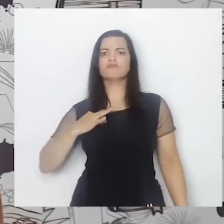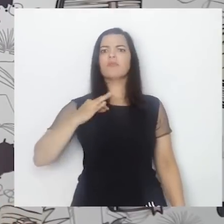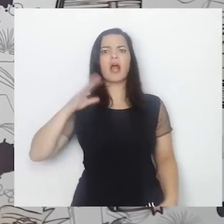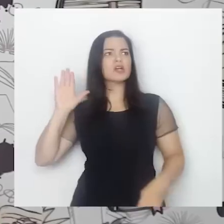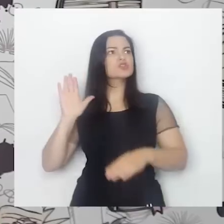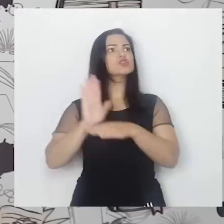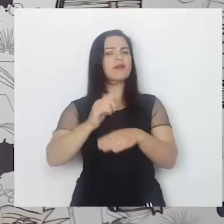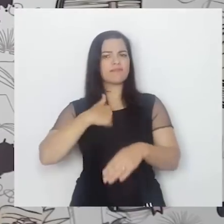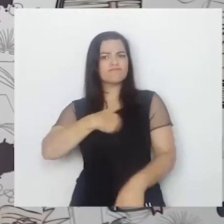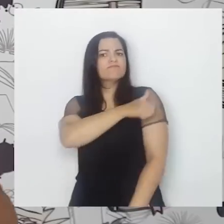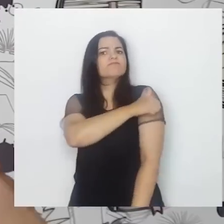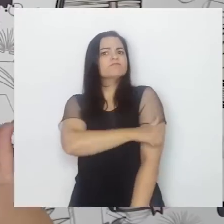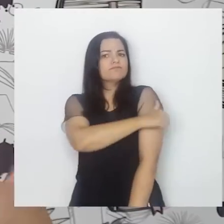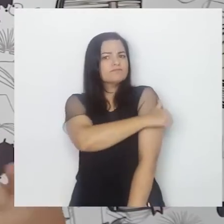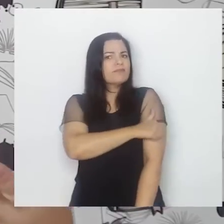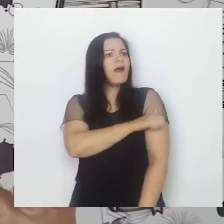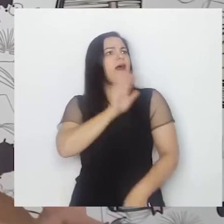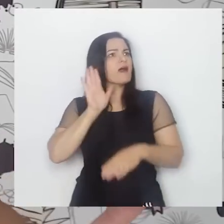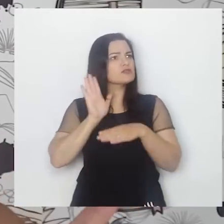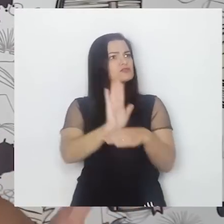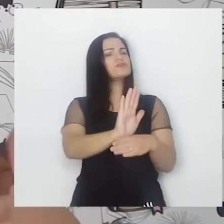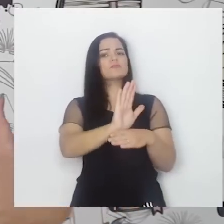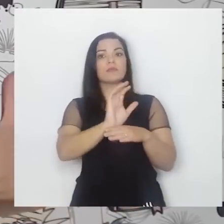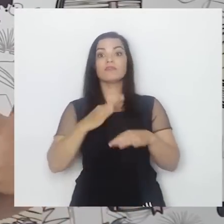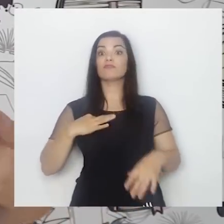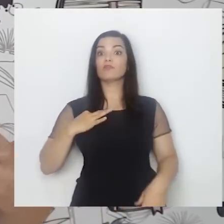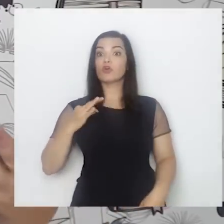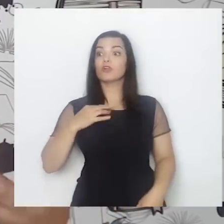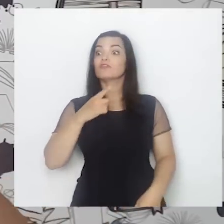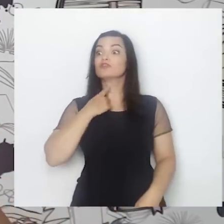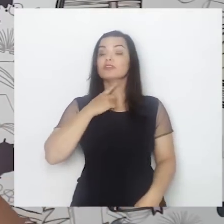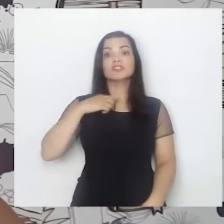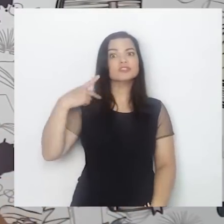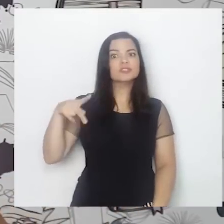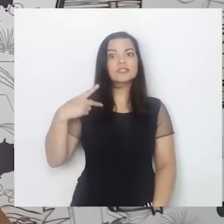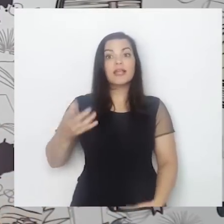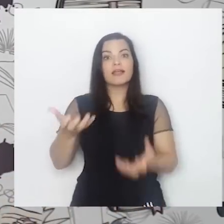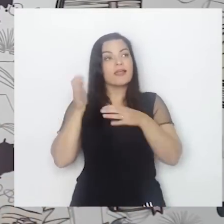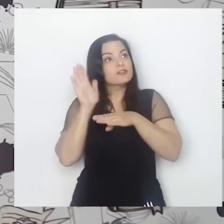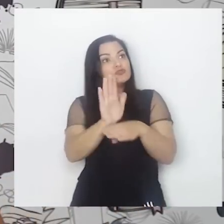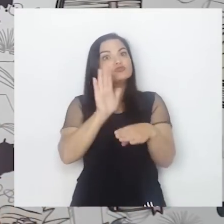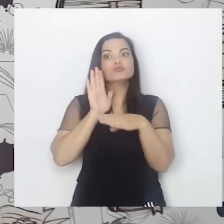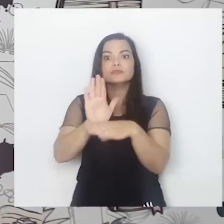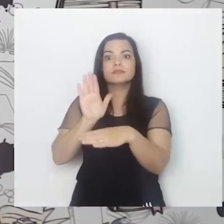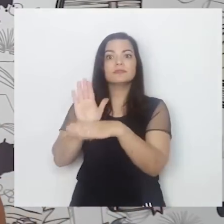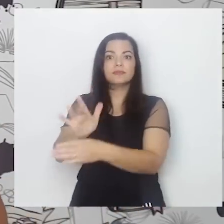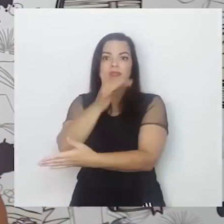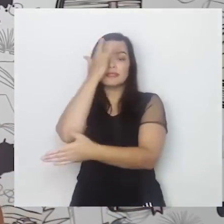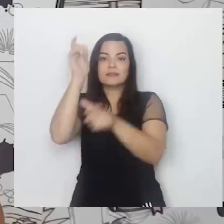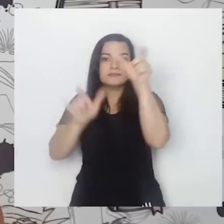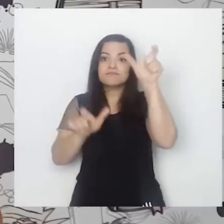voluntariar como enfermeira. Trabalho voluntário, ela fez porque ela queria ajudar as pessoas.